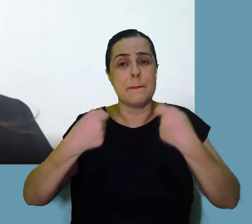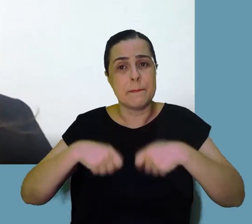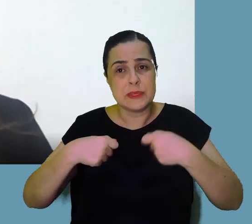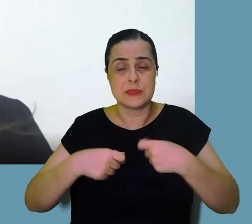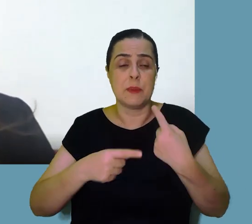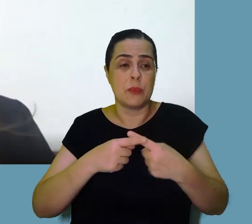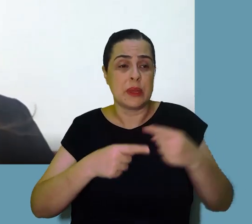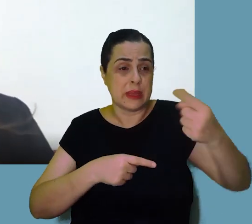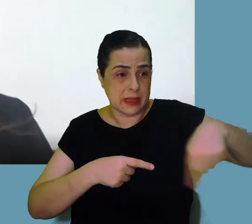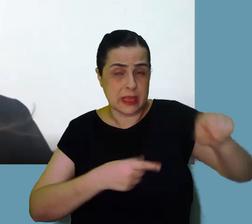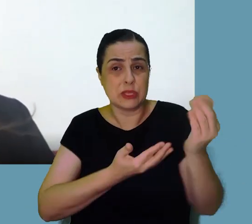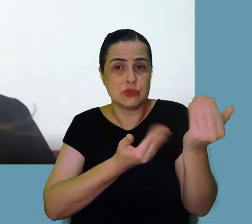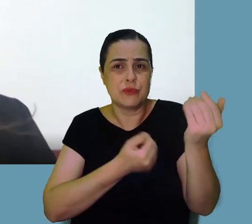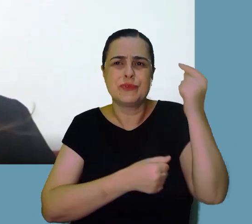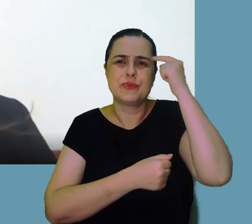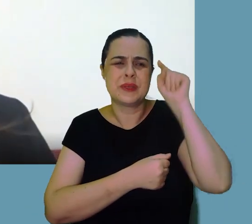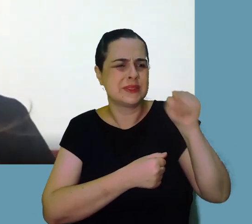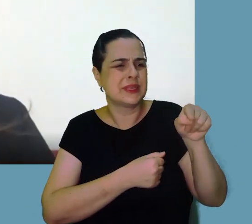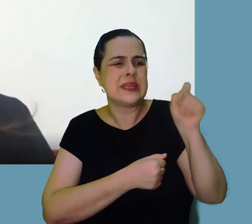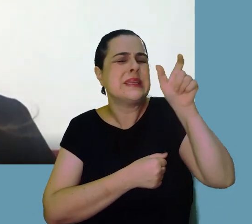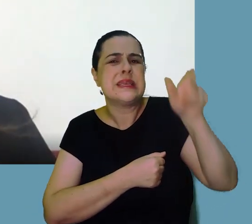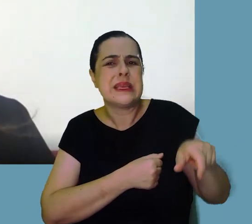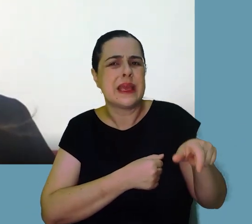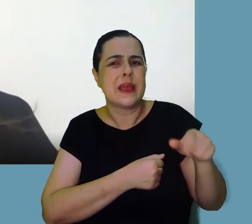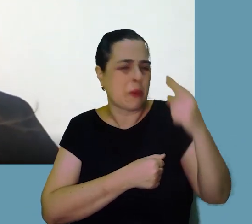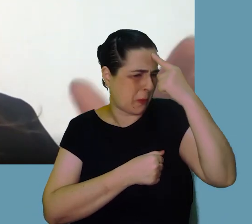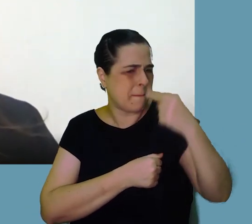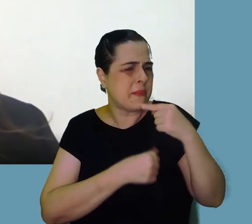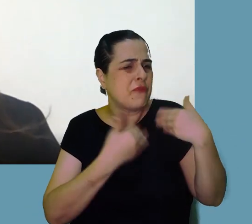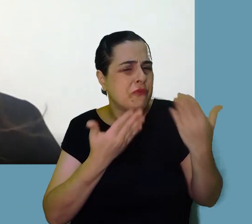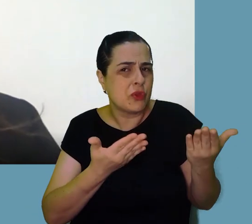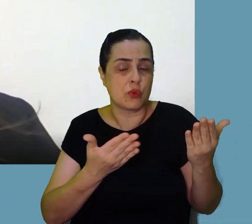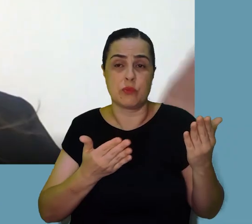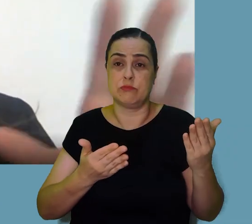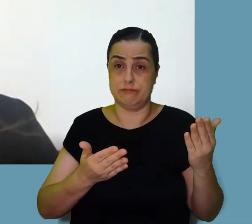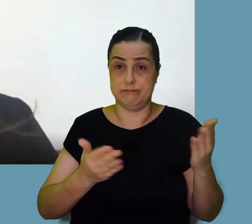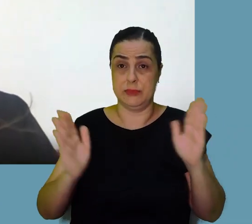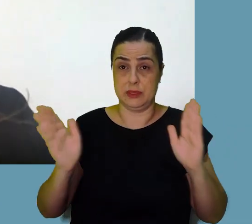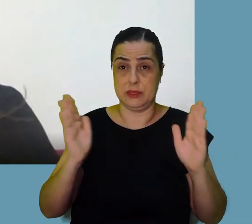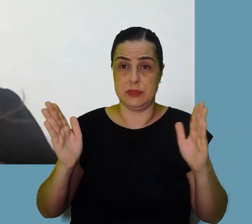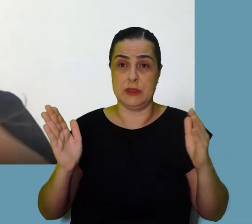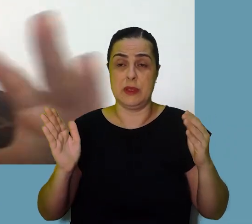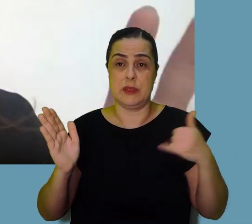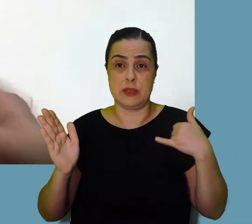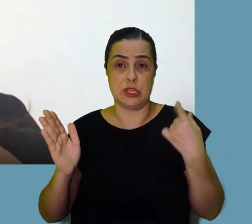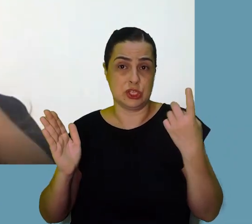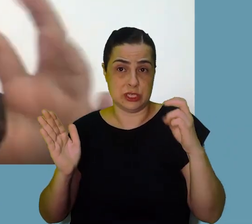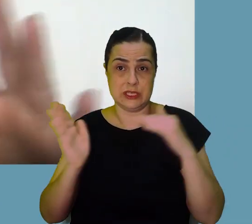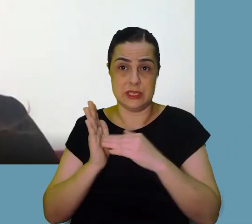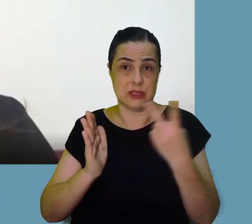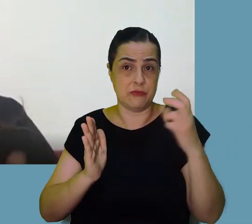fala de juventude, que juventude a gente está falando? Né? Que jovens são esses? Porque de 15 a 29 anos são